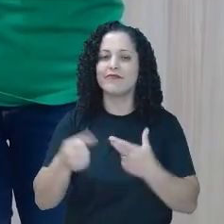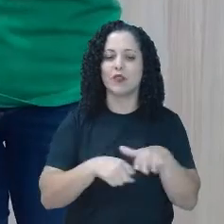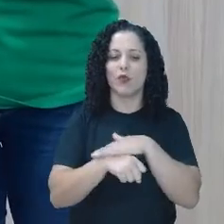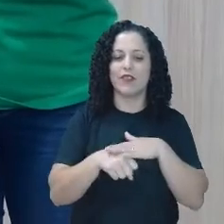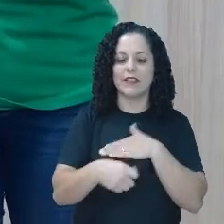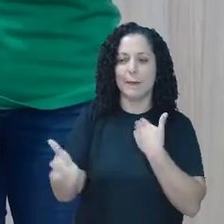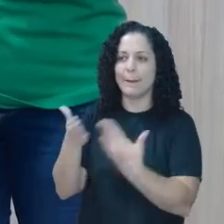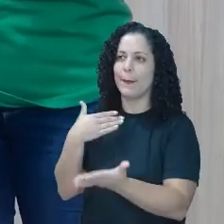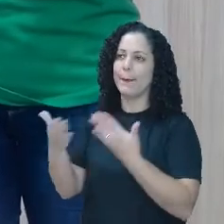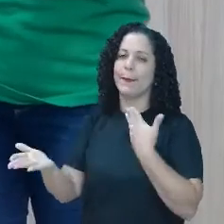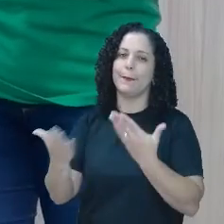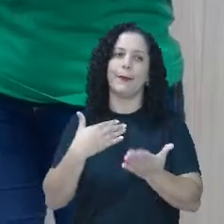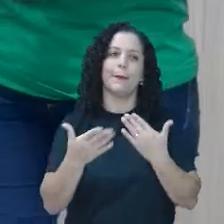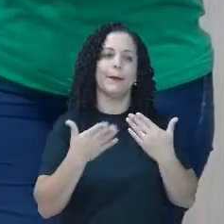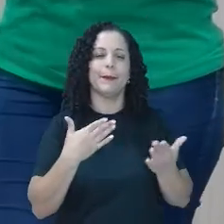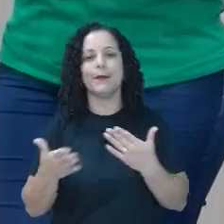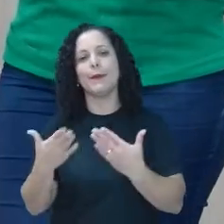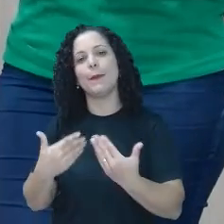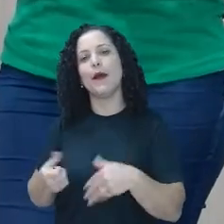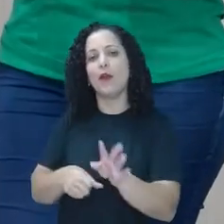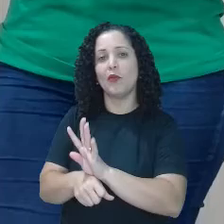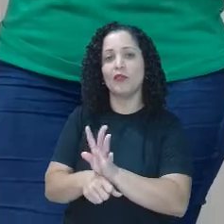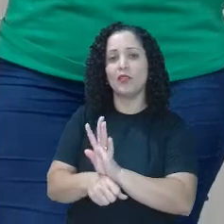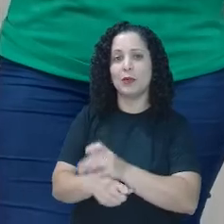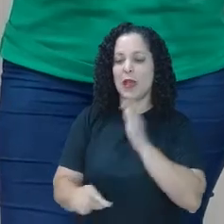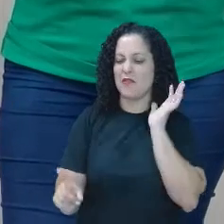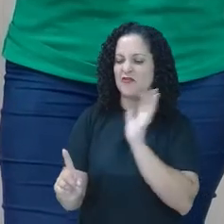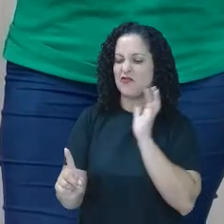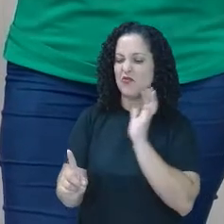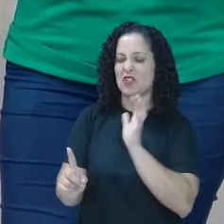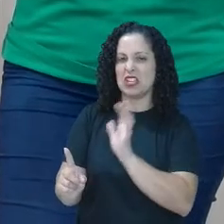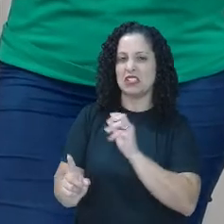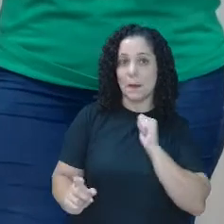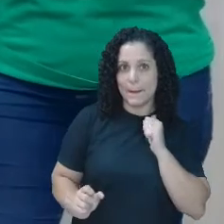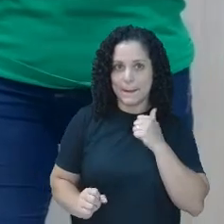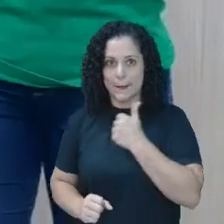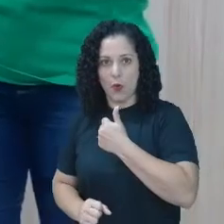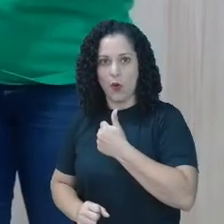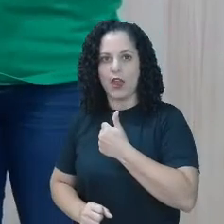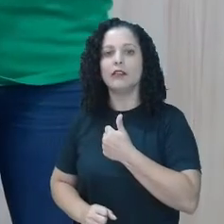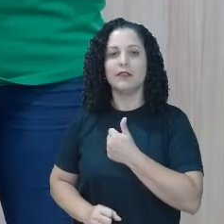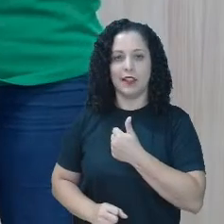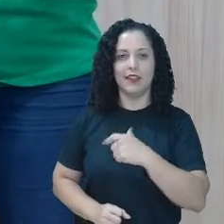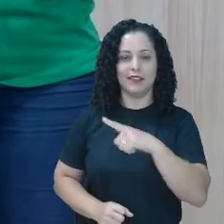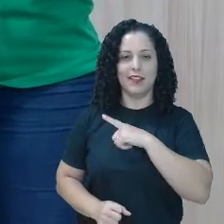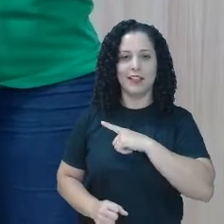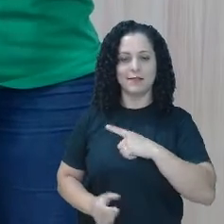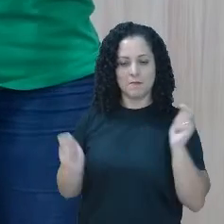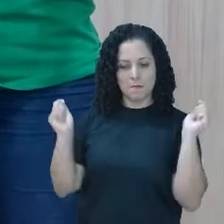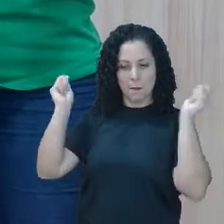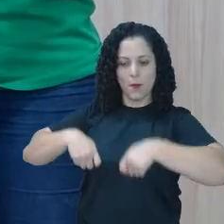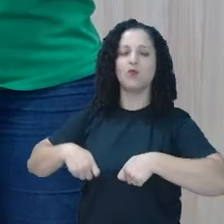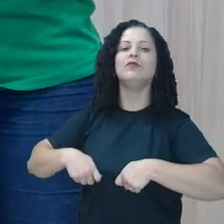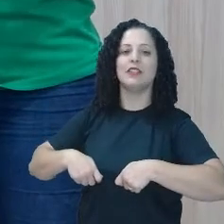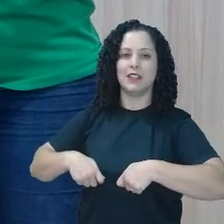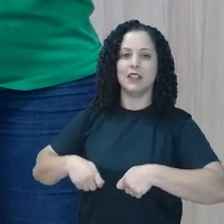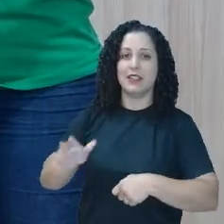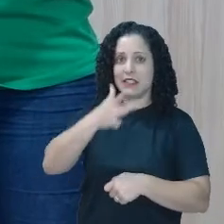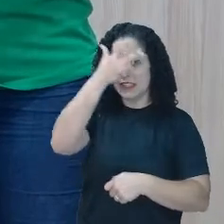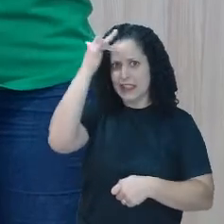sobre um filme, não é? A argumentação ela é tão boa, o poder que a pessoa tem de persuasão é tão grande que a pessoa